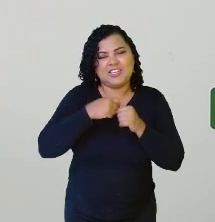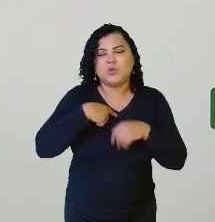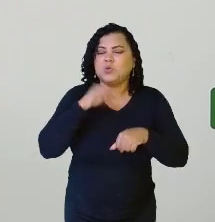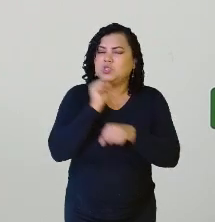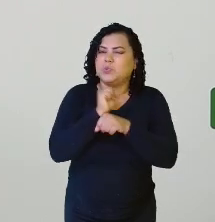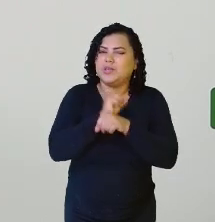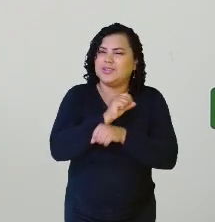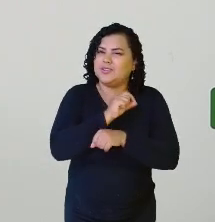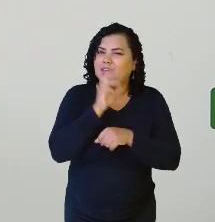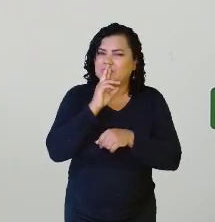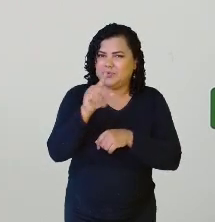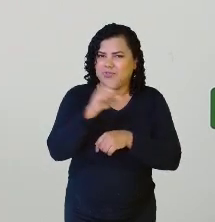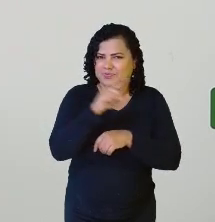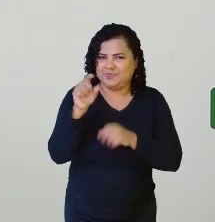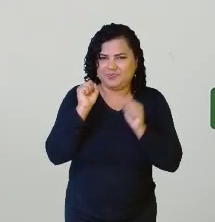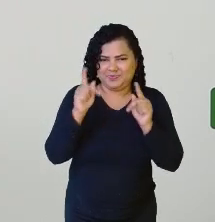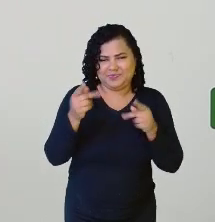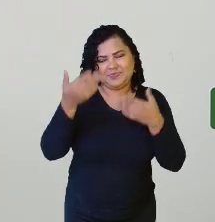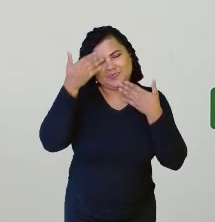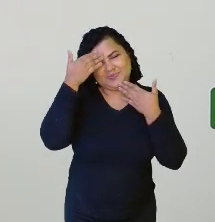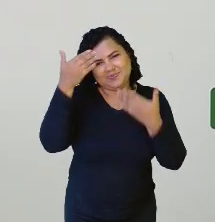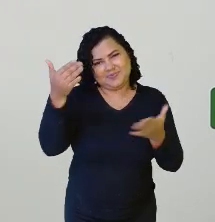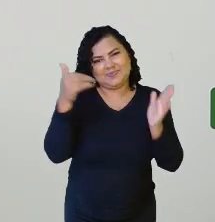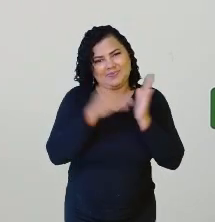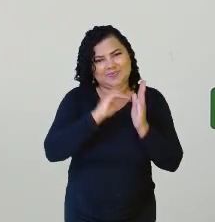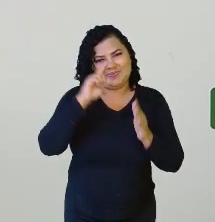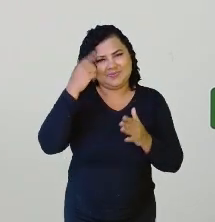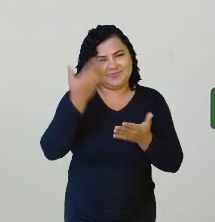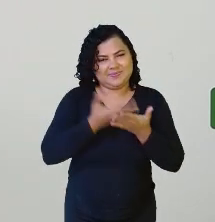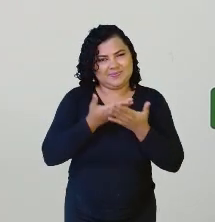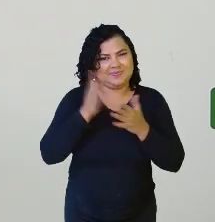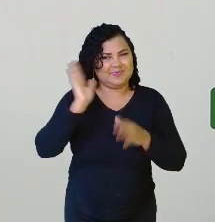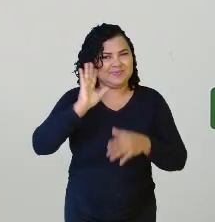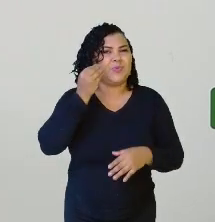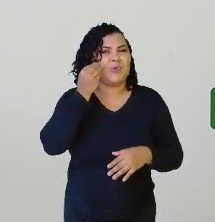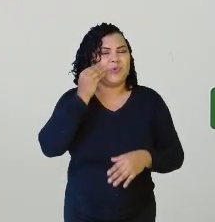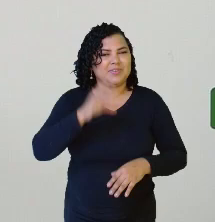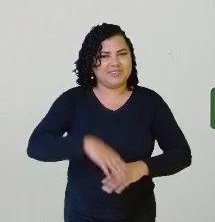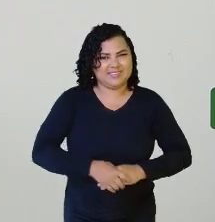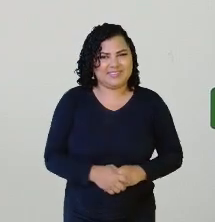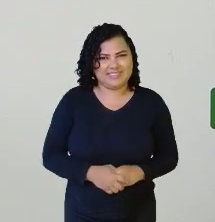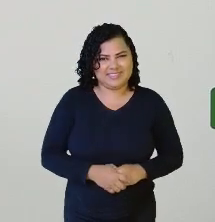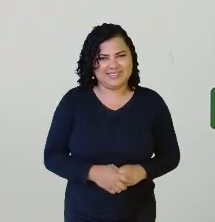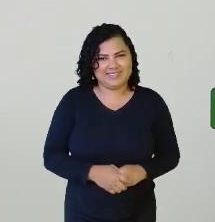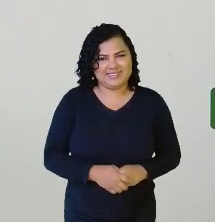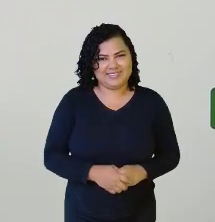esperando a tua resposta, tá bom, gente? Muito obrigada. Até amanhã. Beijão. Tchau.